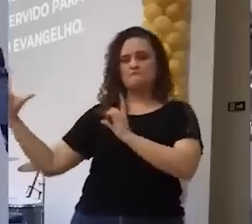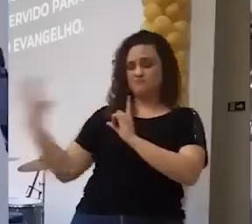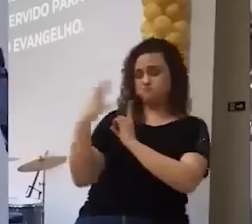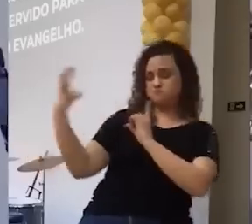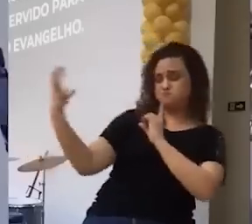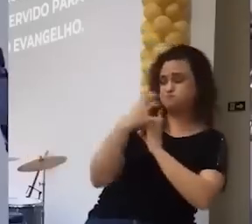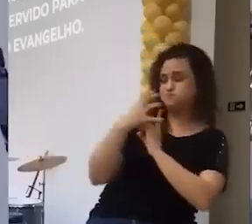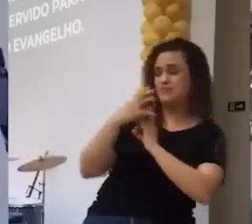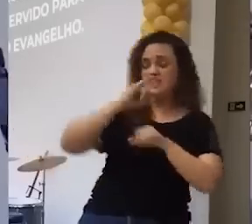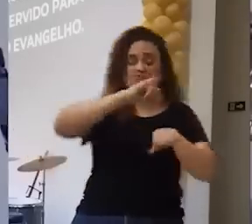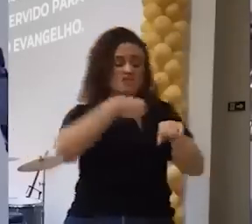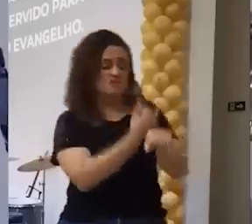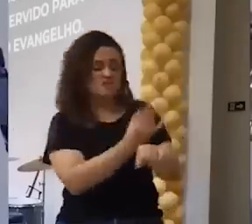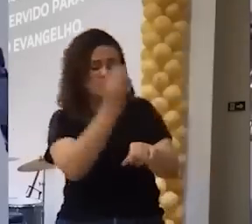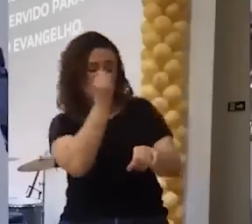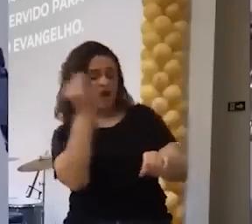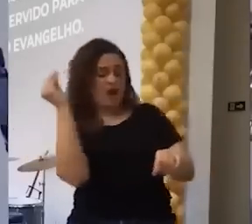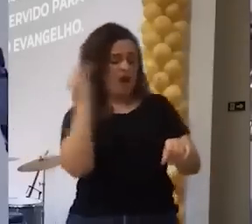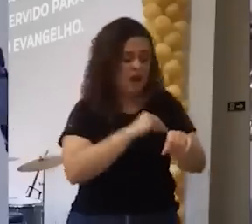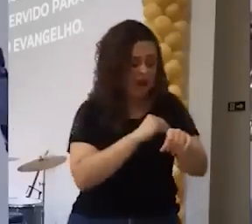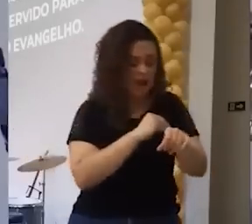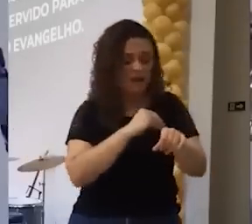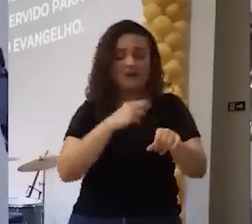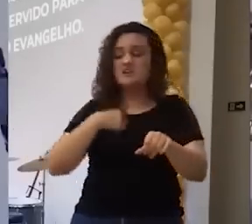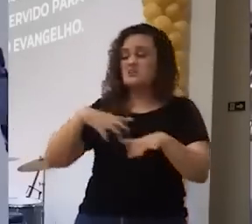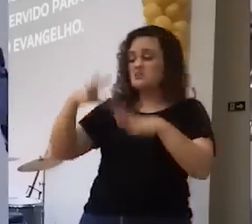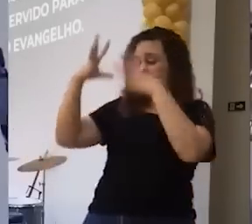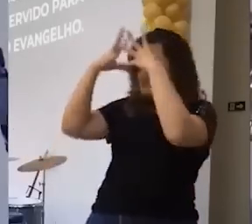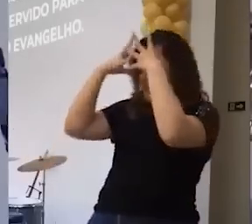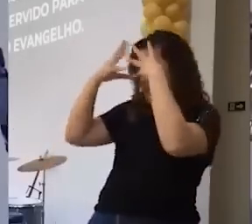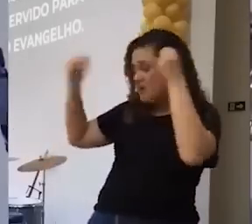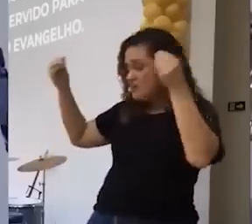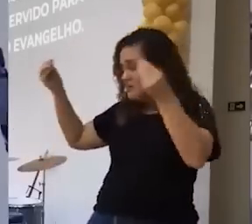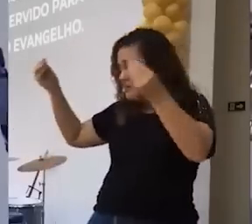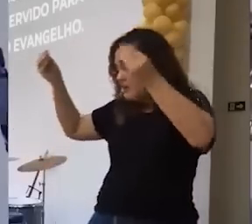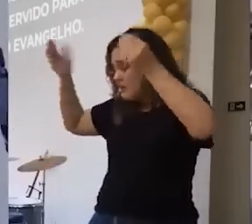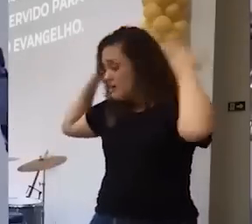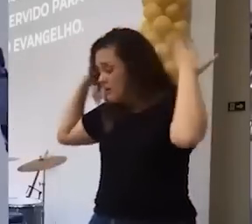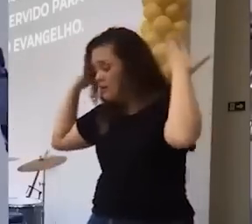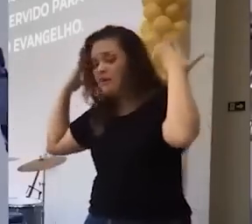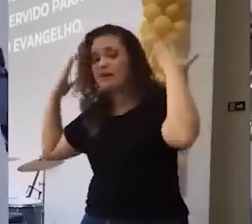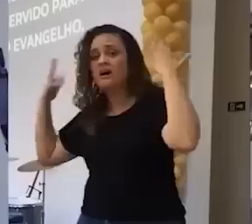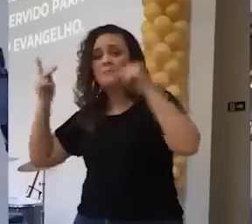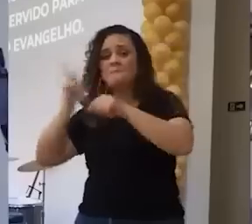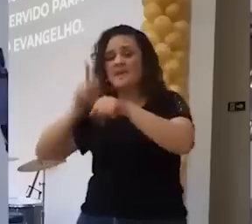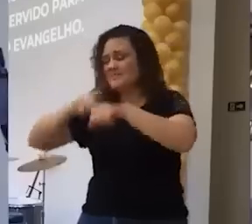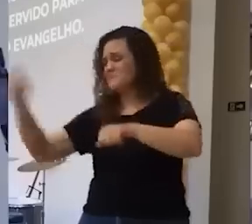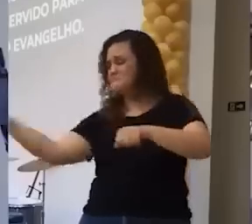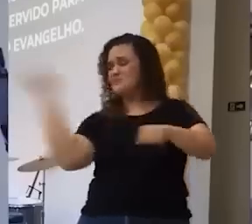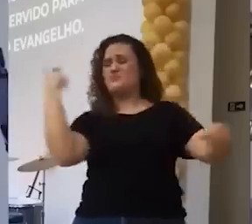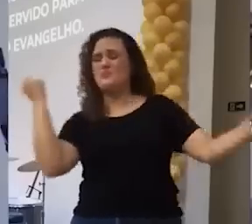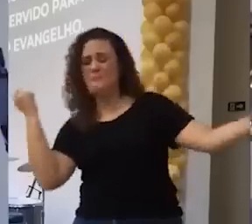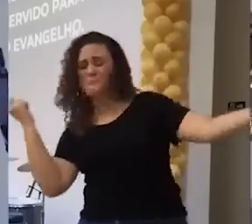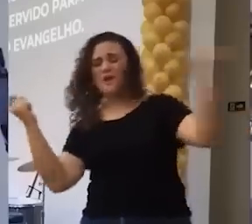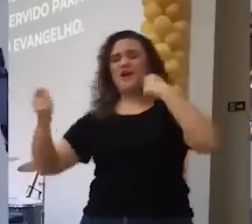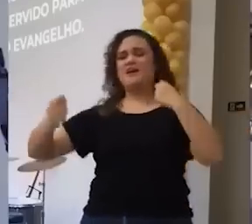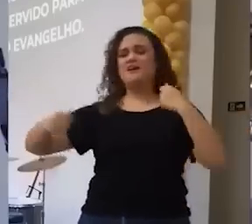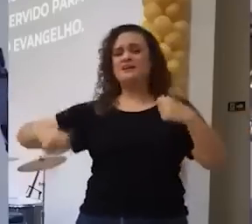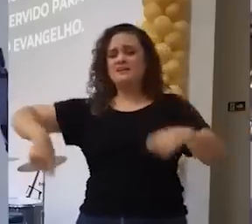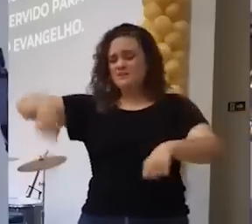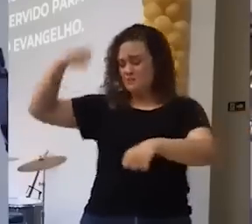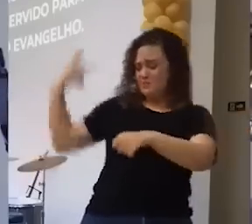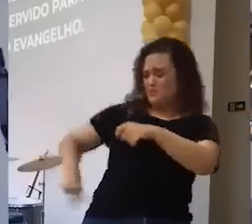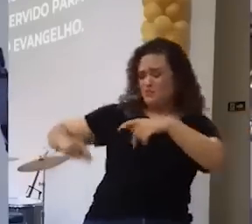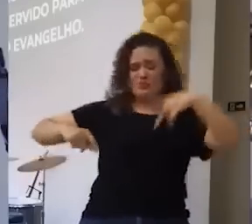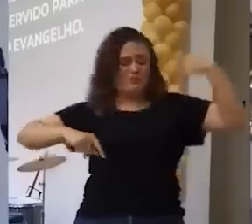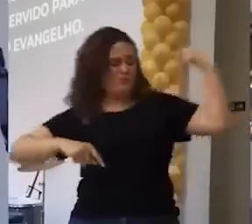fui esquecido em Tarso, eu fui apedrejado em Listra, eu fui açoitado em Filipos,